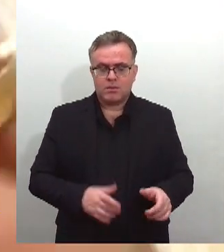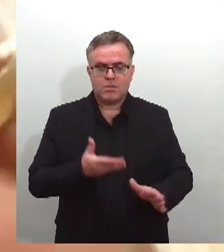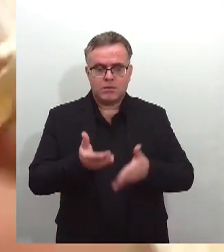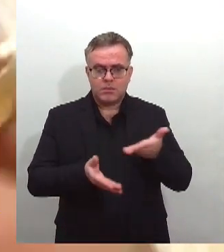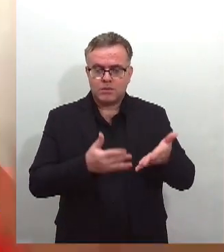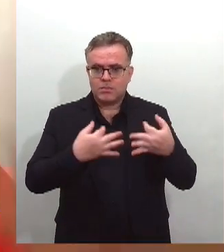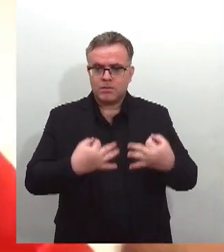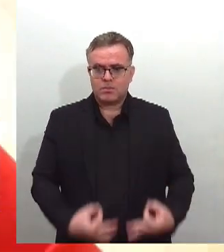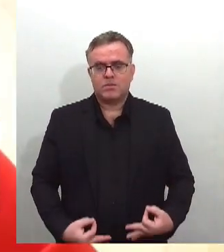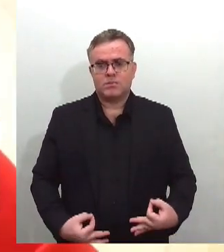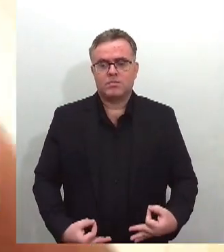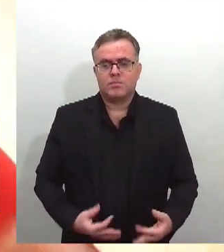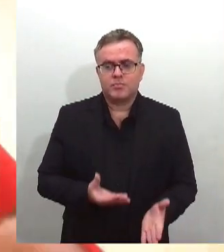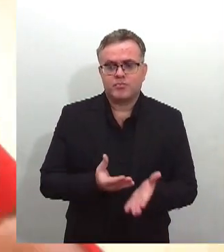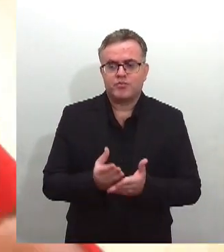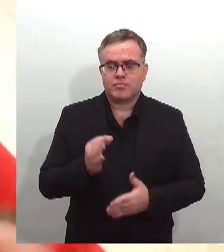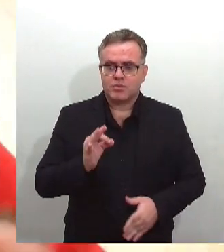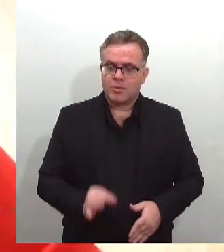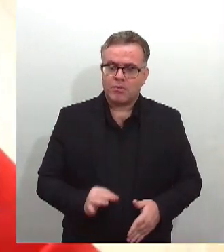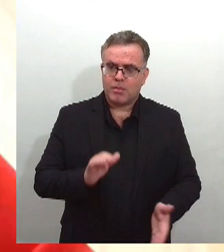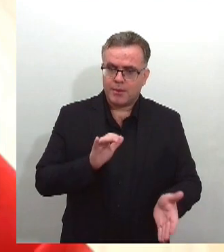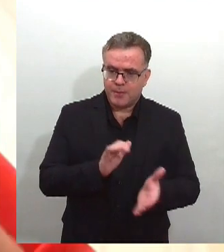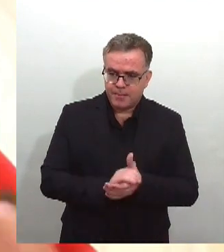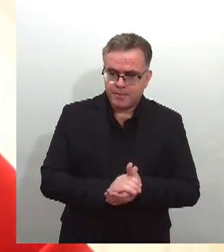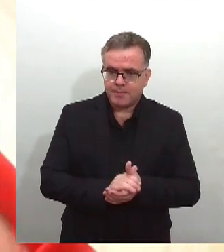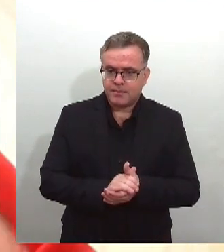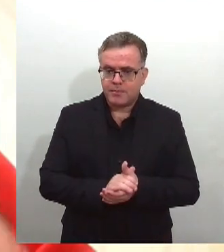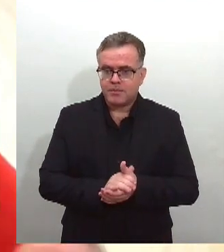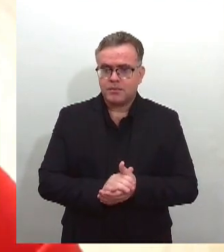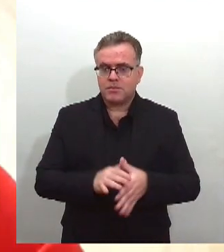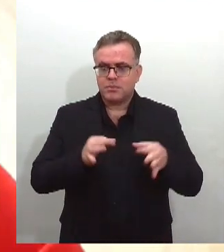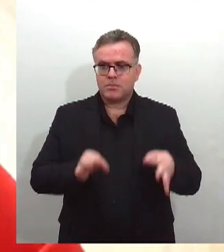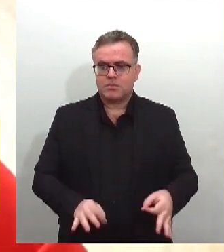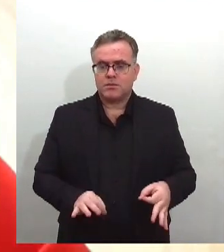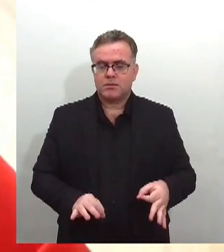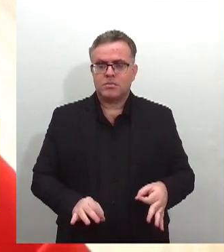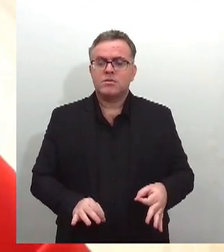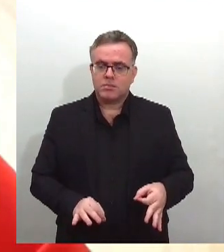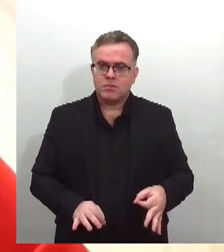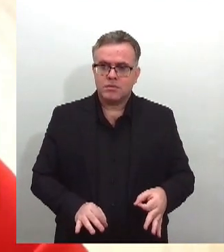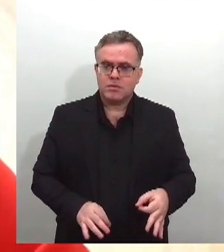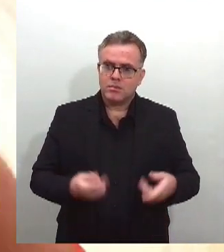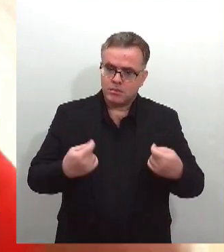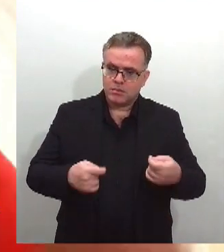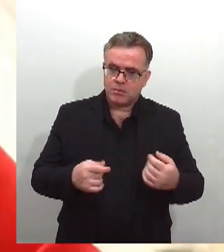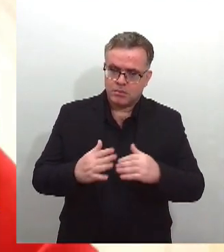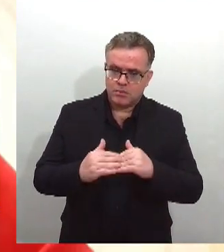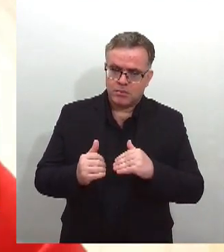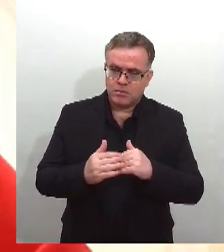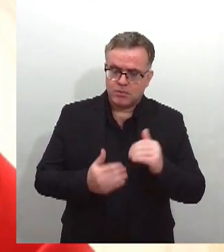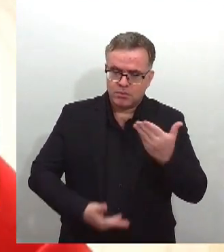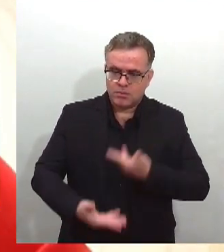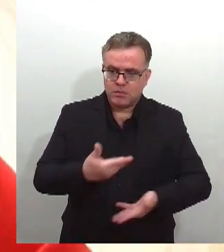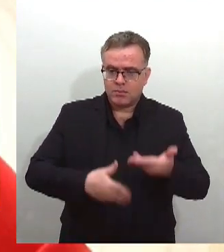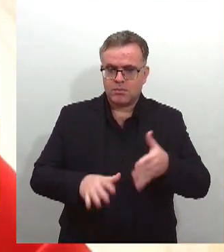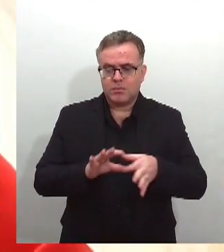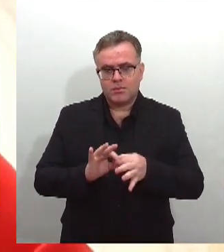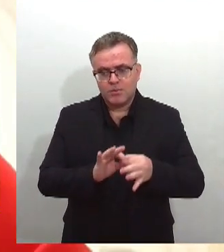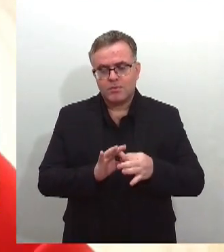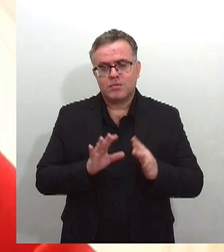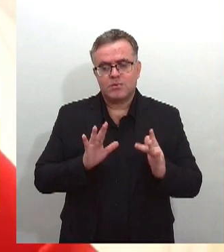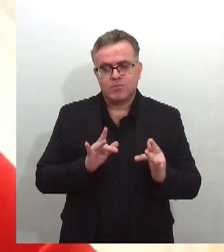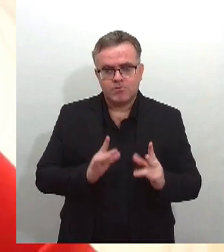homem que se casa com a mulher, que é o homem príncipe, esse sim é o homem que deve permanecer na relação, na família, para que assim ele